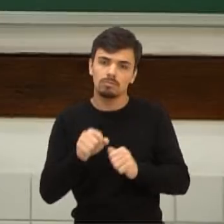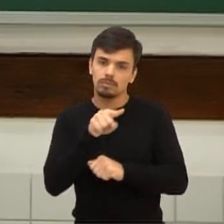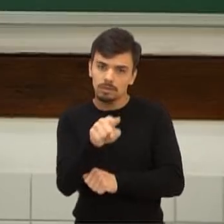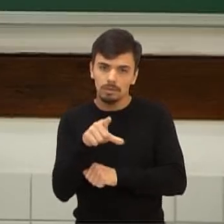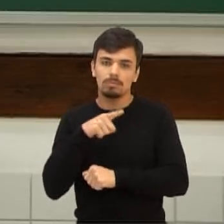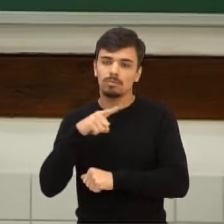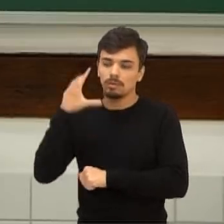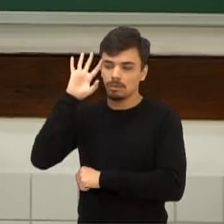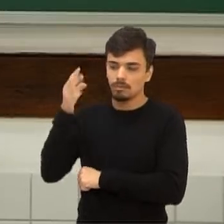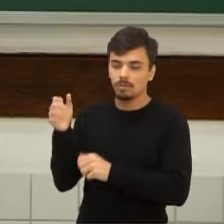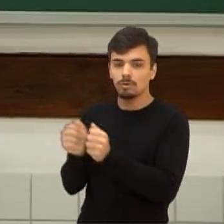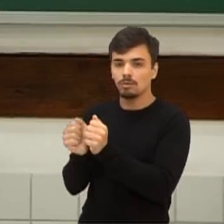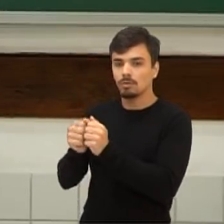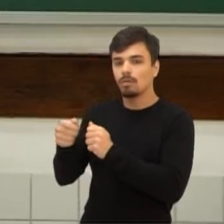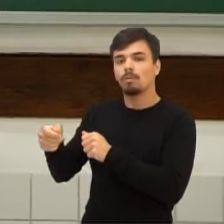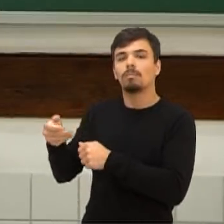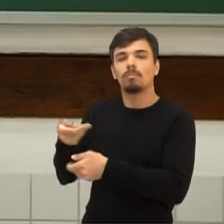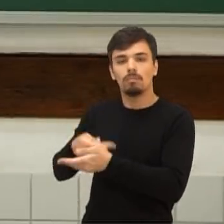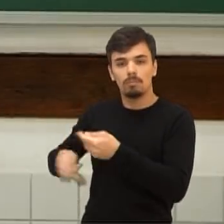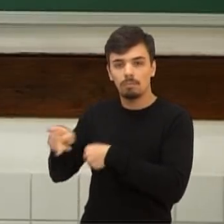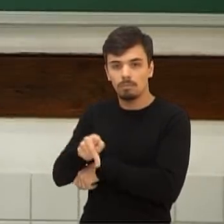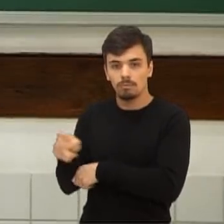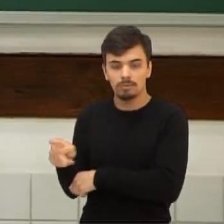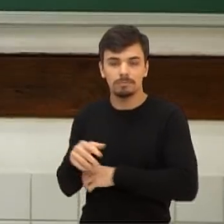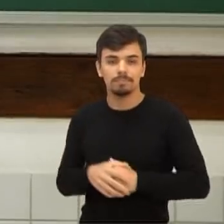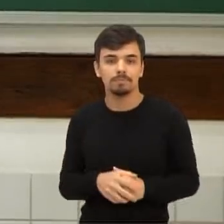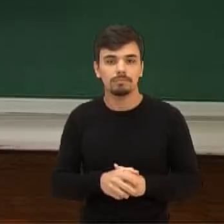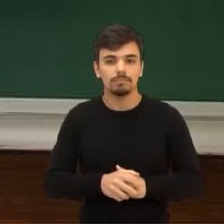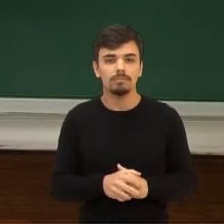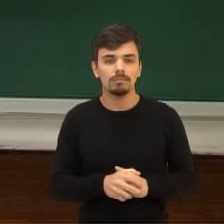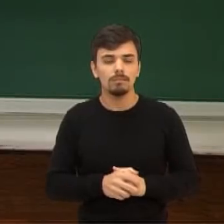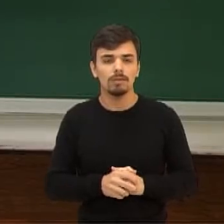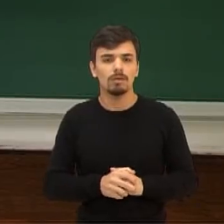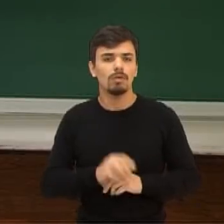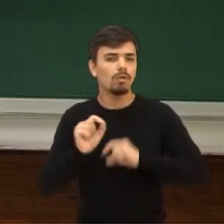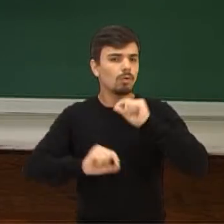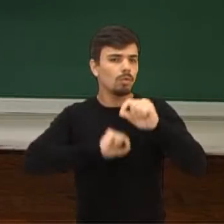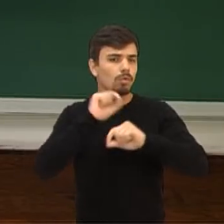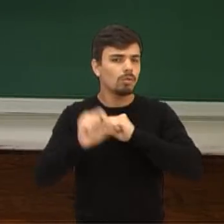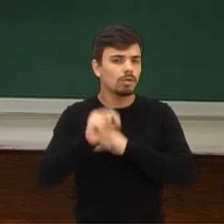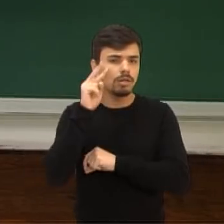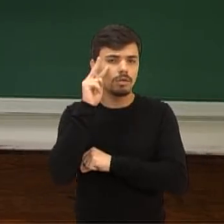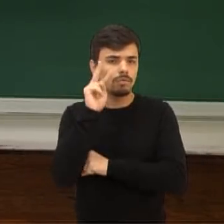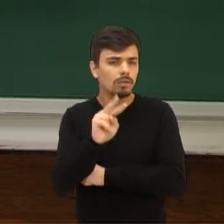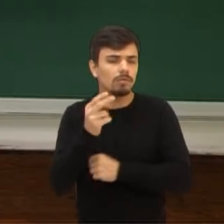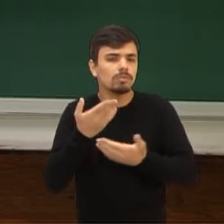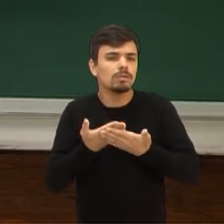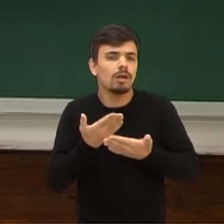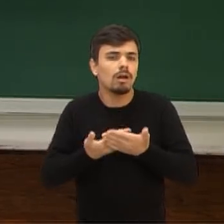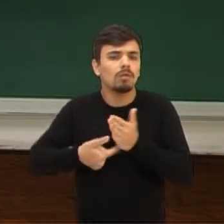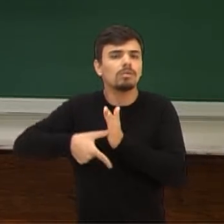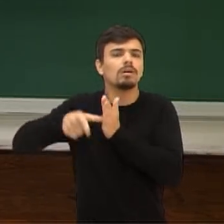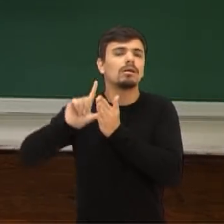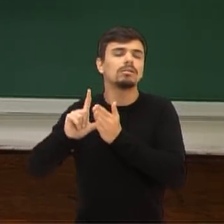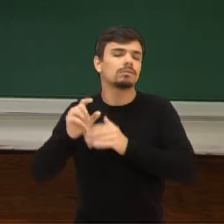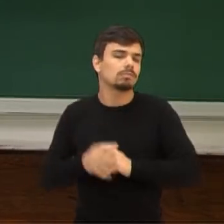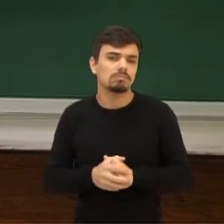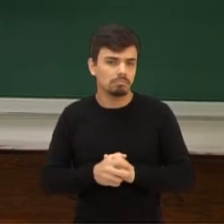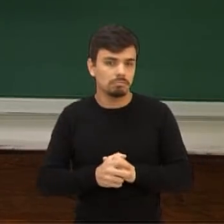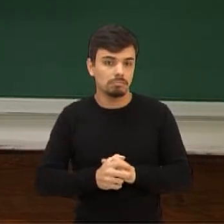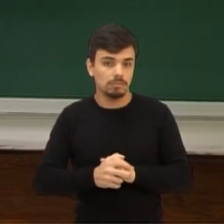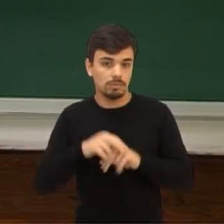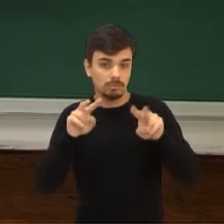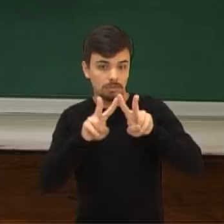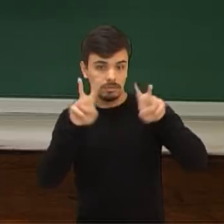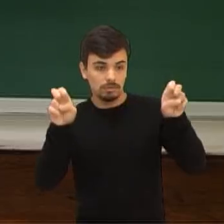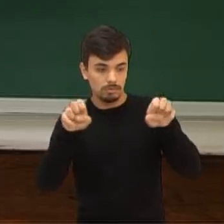vocês tirarem com o prof. Tudo bem? Então, o que nós vimos na aula anterior? Na aula anterior, nós vimos